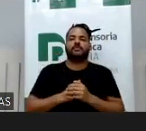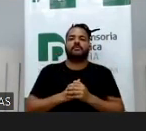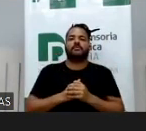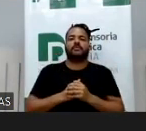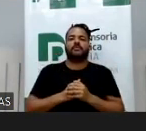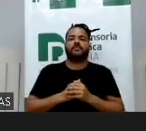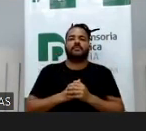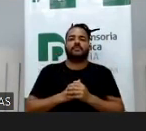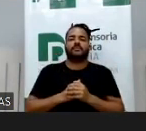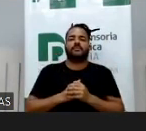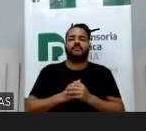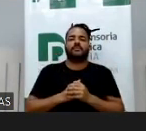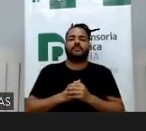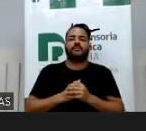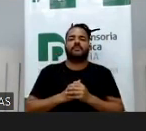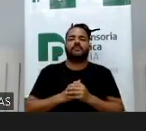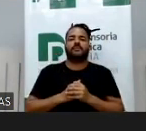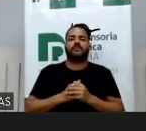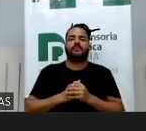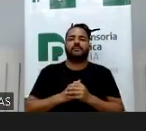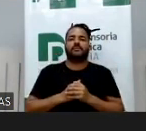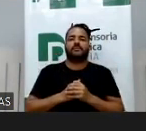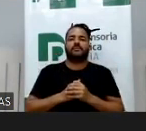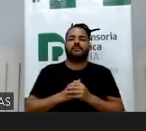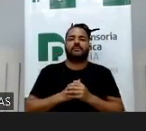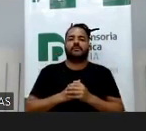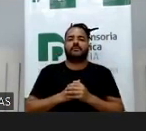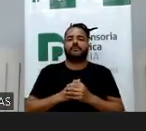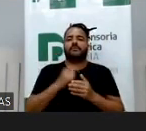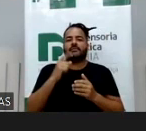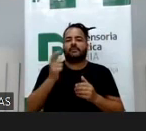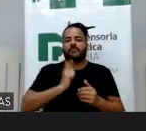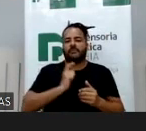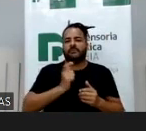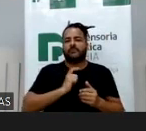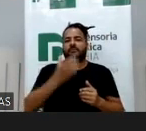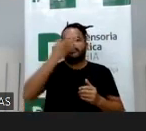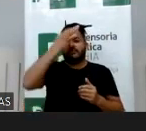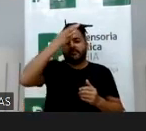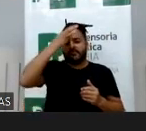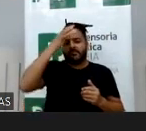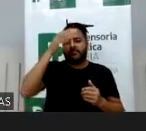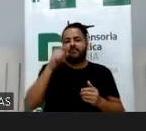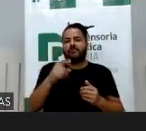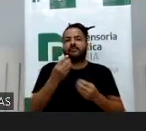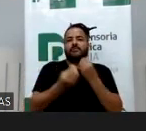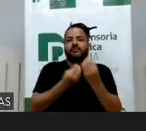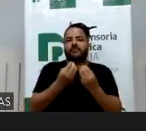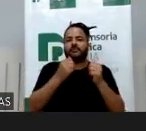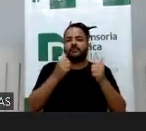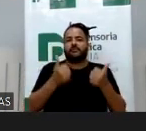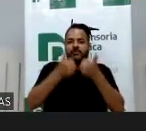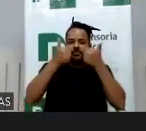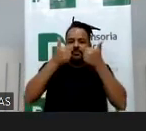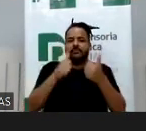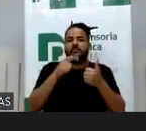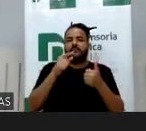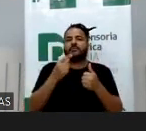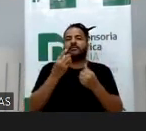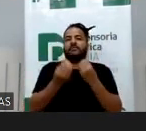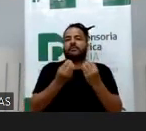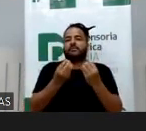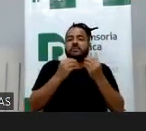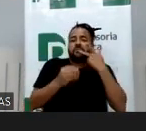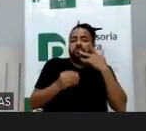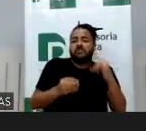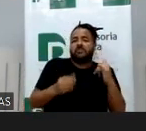e que a gente vá debatendo pras pessoas terem a consciência, né, e aí mais uma vez, o que é que vai se impor? O melhor interesse da criança, então não é se a mãe tá certa ou o pai tá